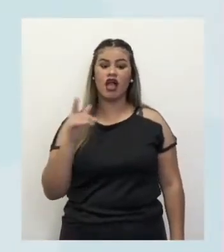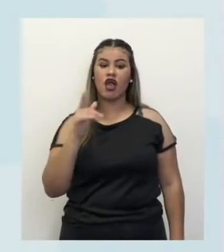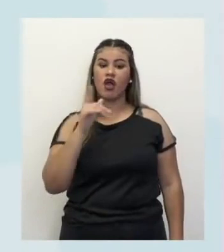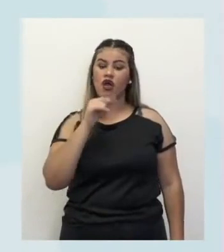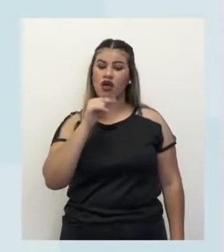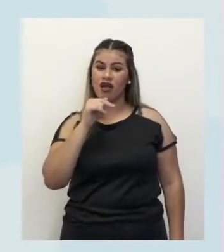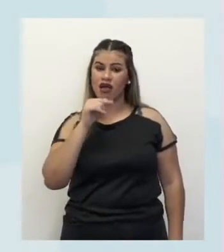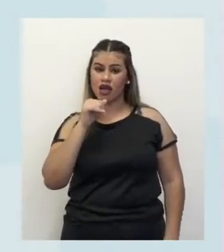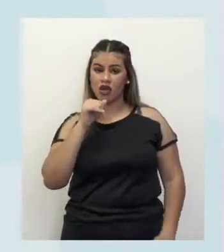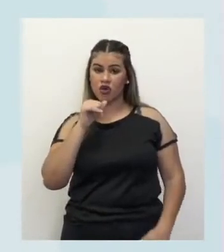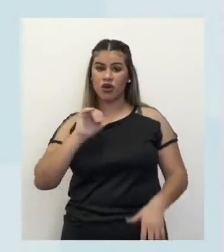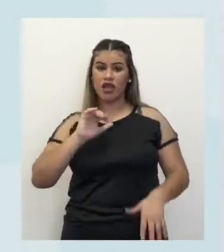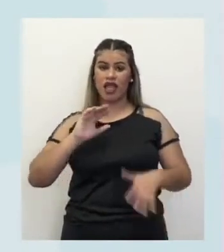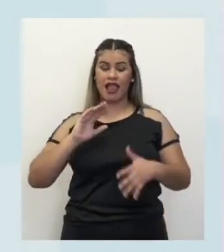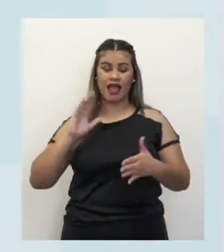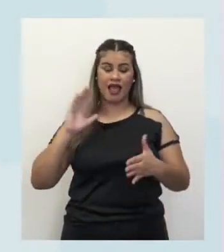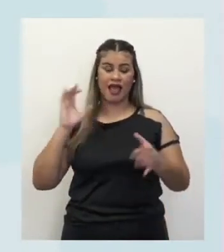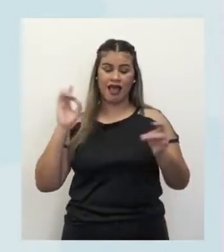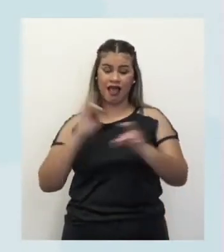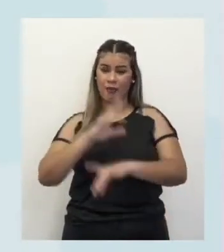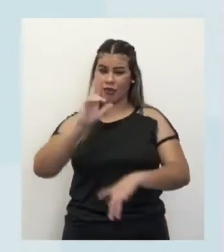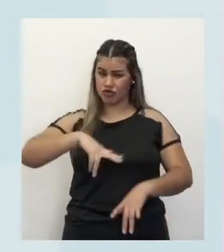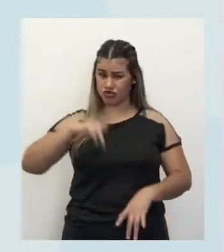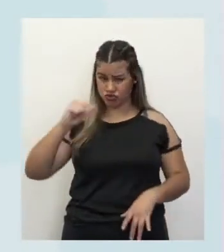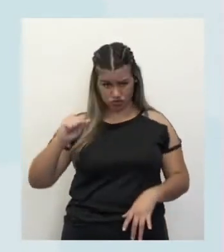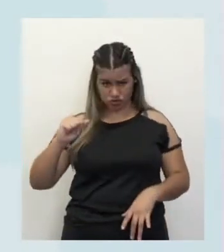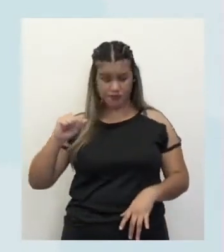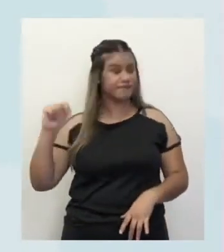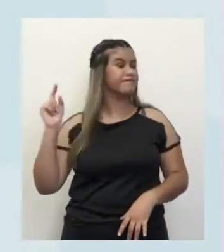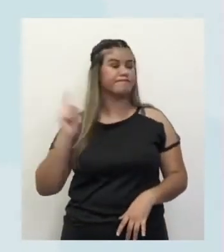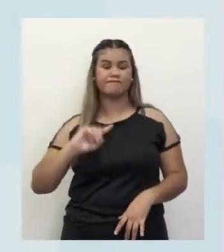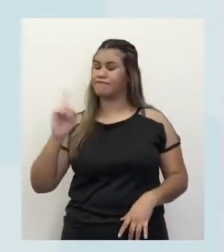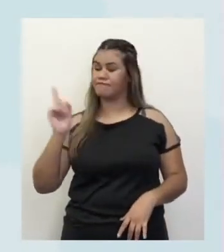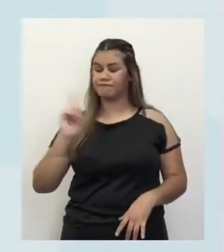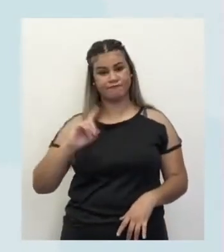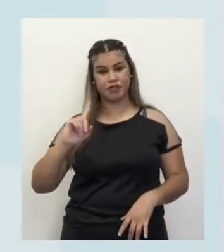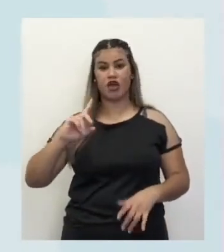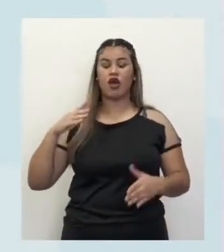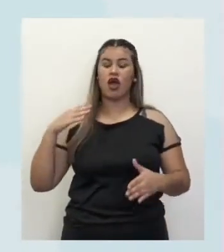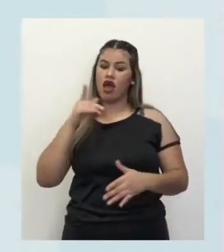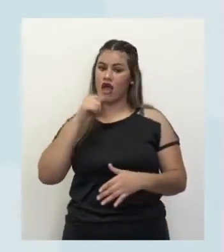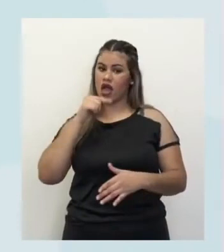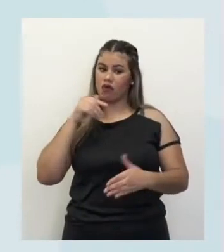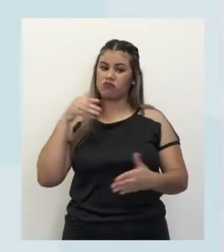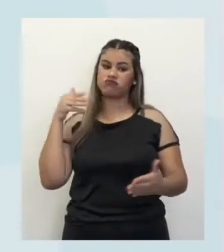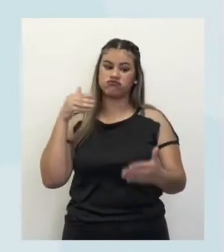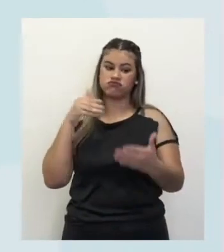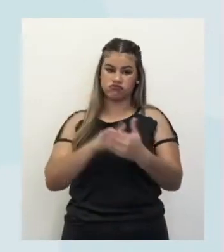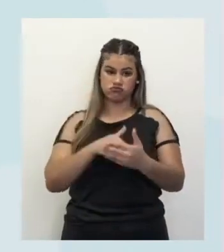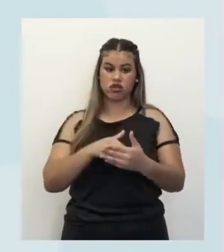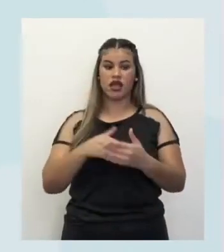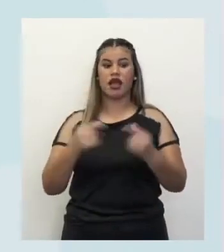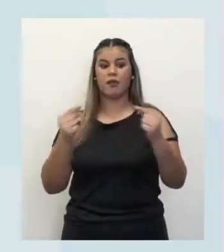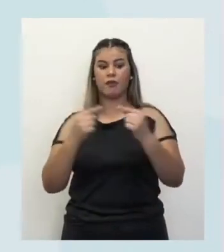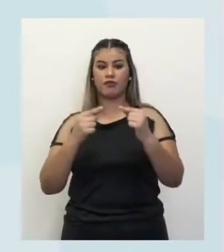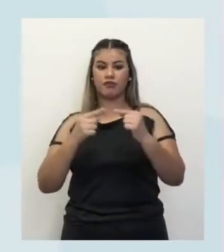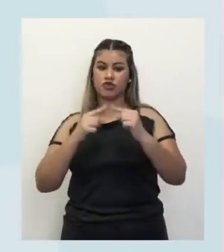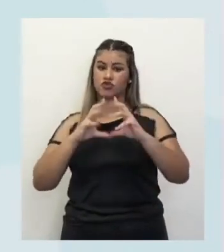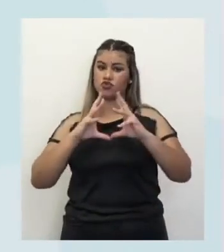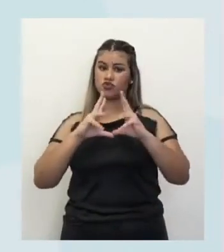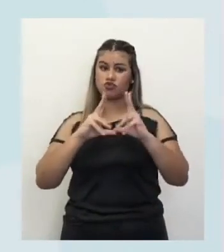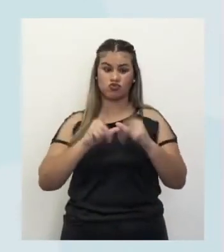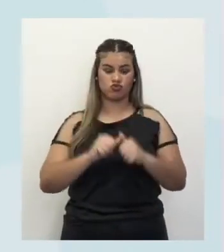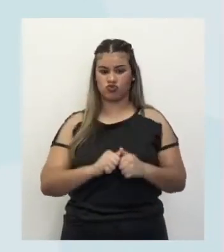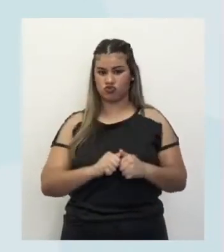está relacionada, a gente pode dizer que praticamente a todos os processos produtivos, a gente precisa desse elemento.